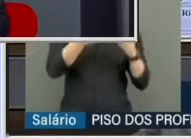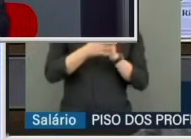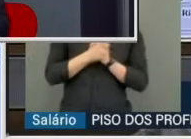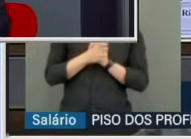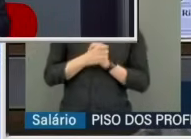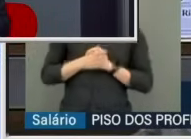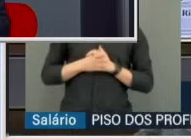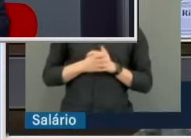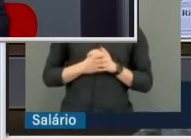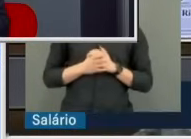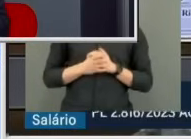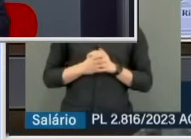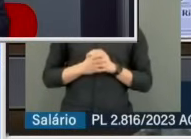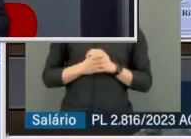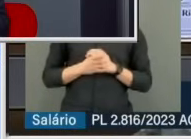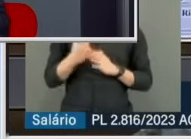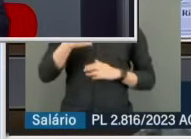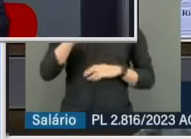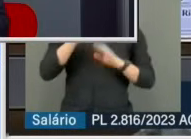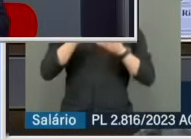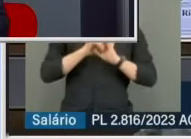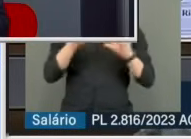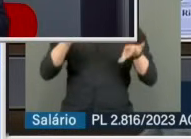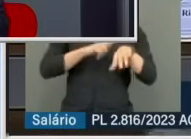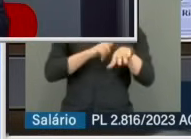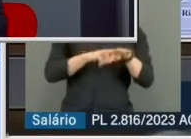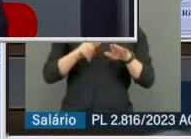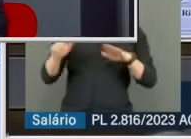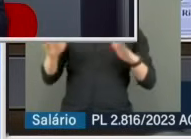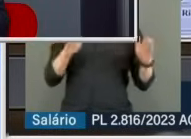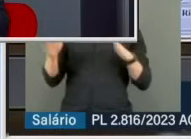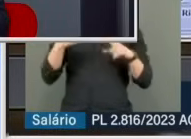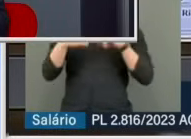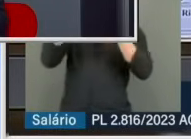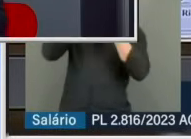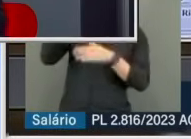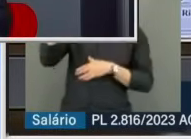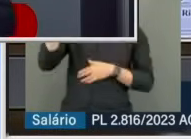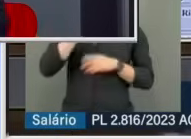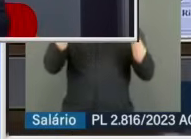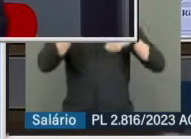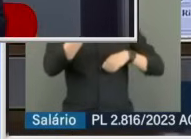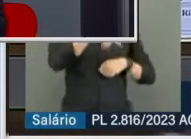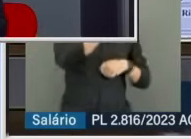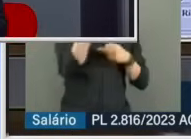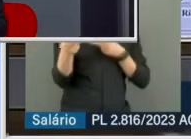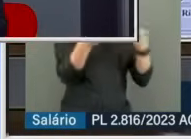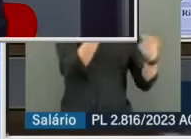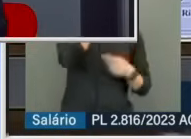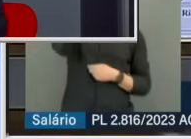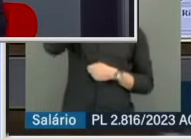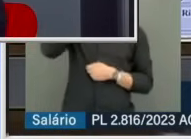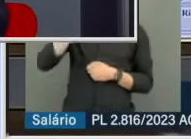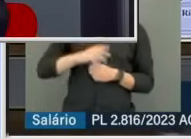noite, Mota, Beraldo, Zé Maria, boa noite a toda a nossa audiência. A gente já esperava que essa sessão da